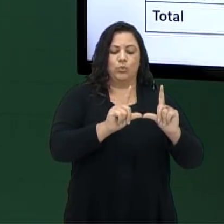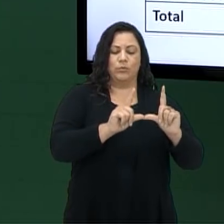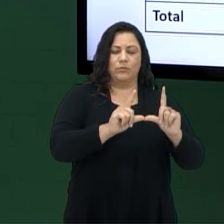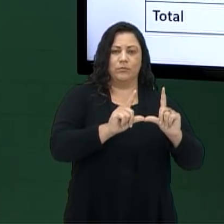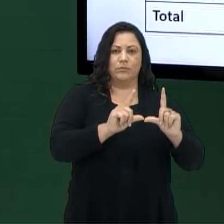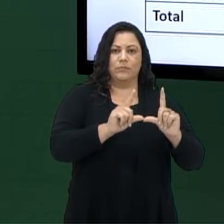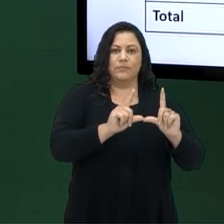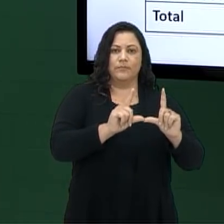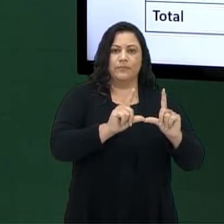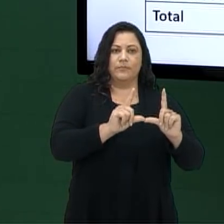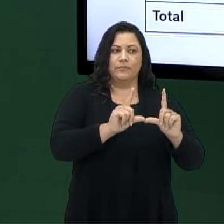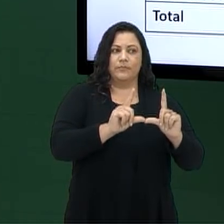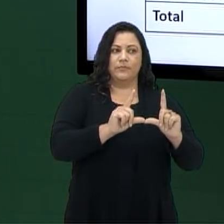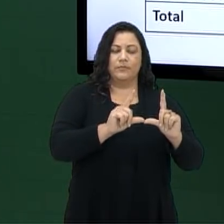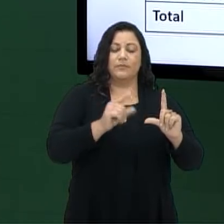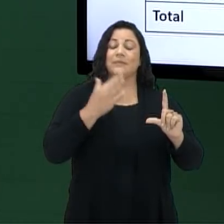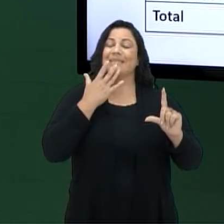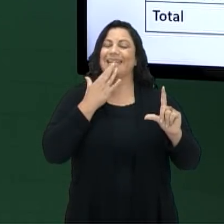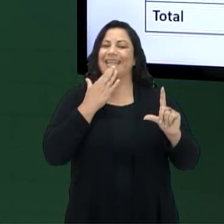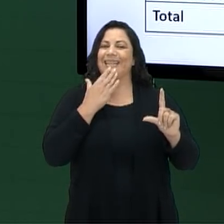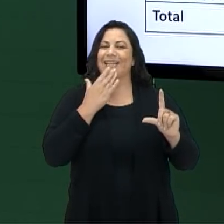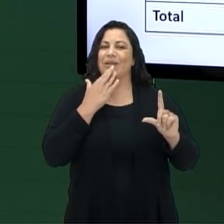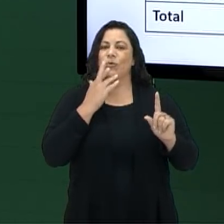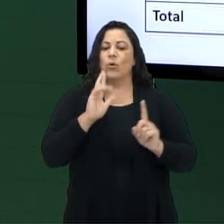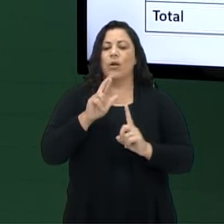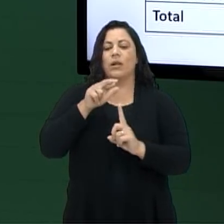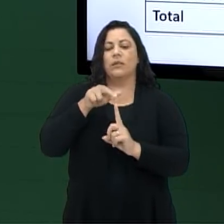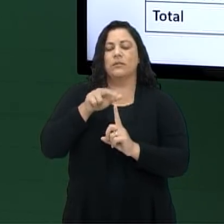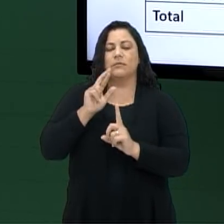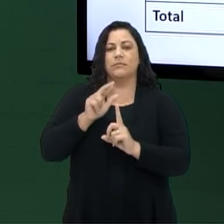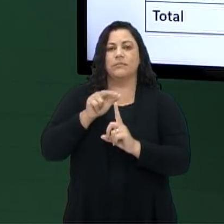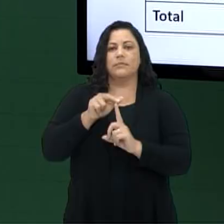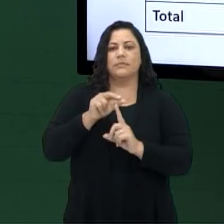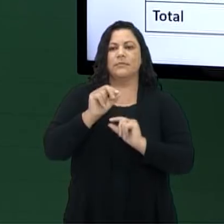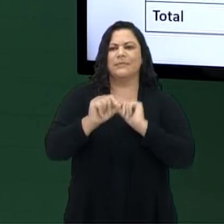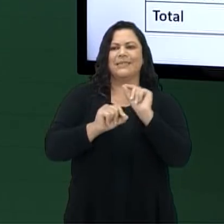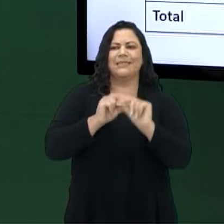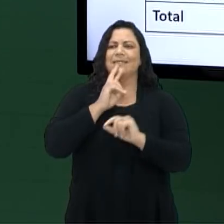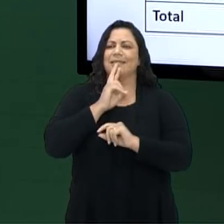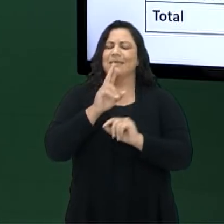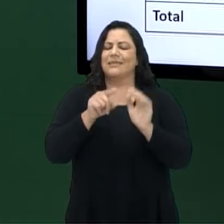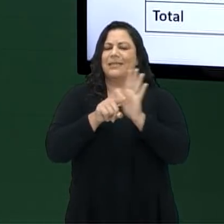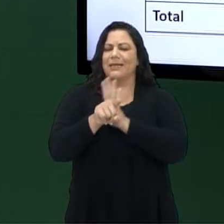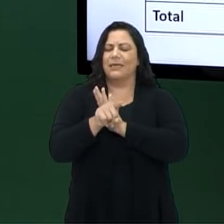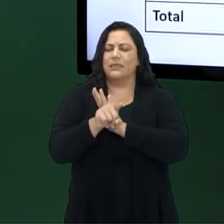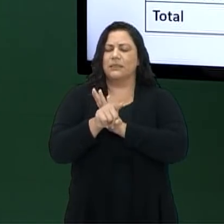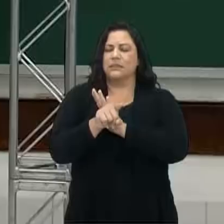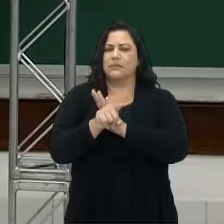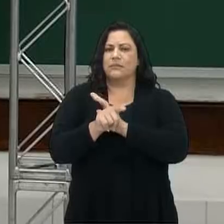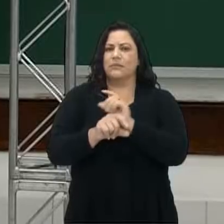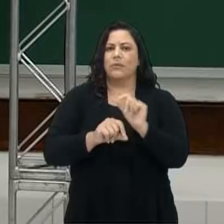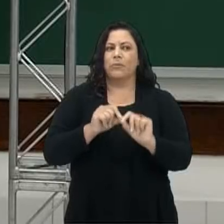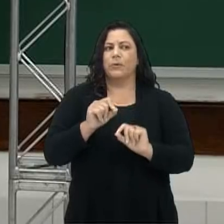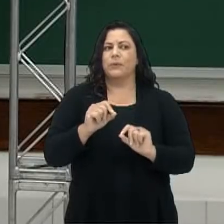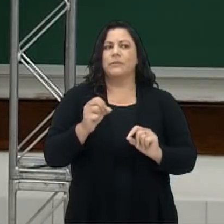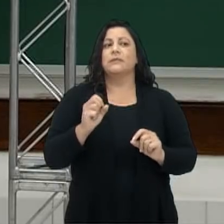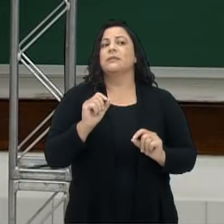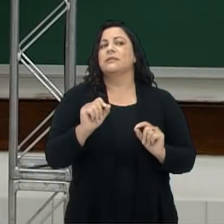quê? Que esta cor representa qual resposta? Representa a primeira resposta, que é